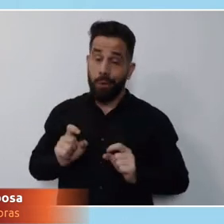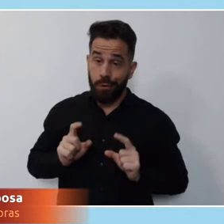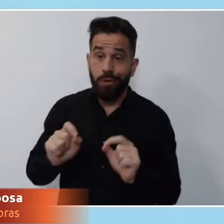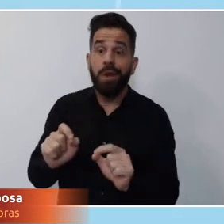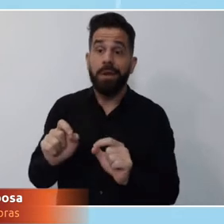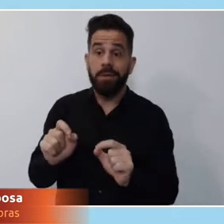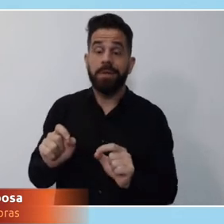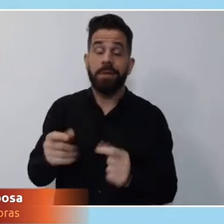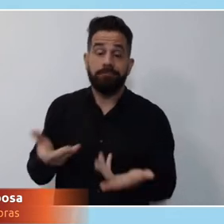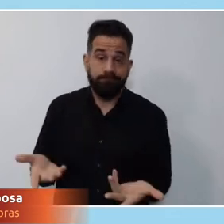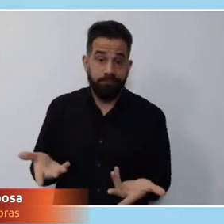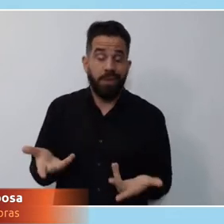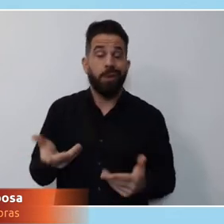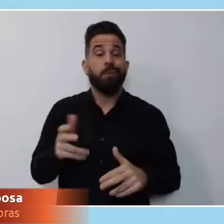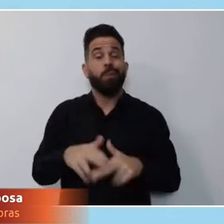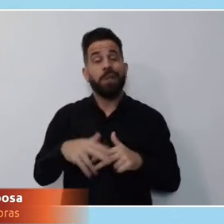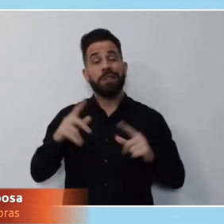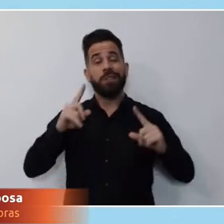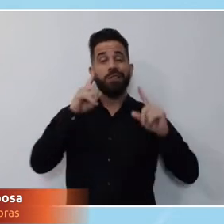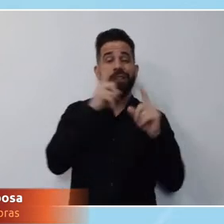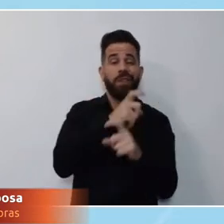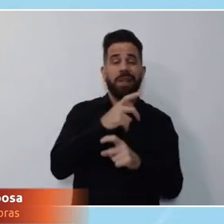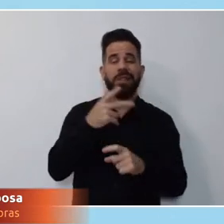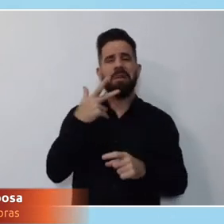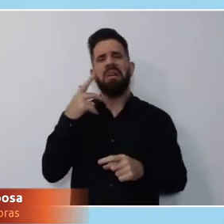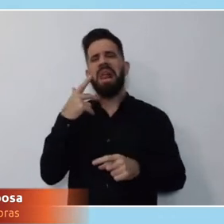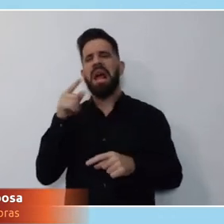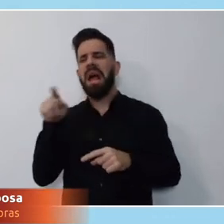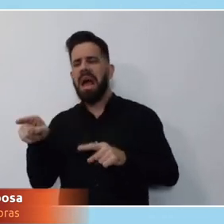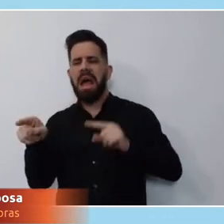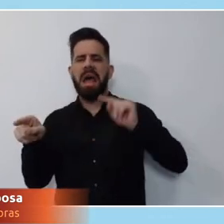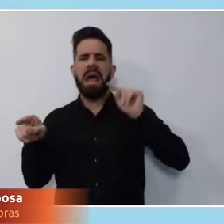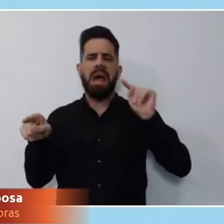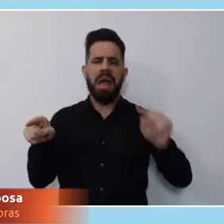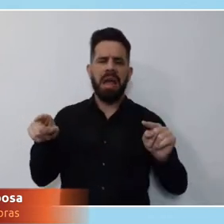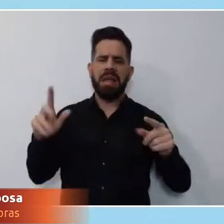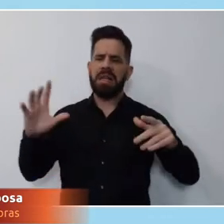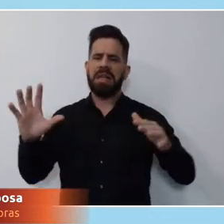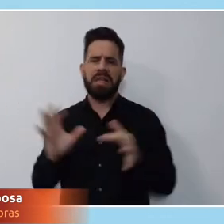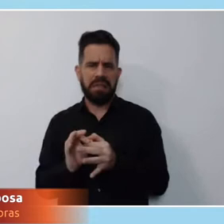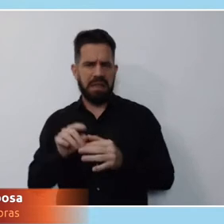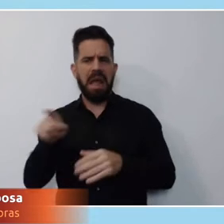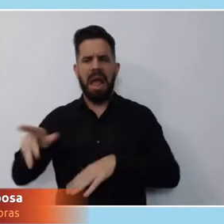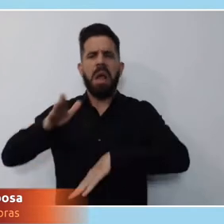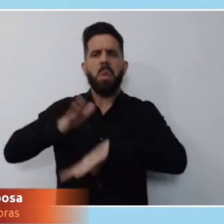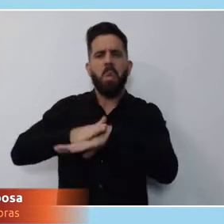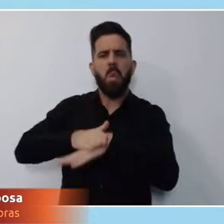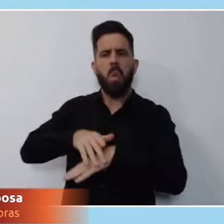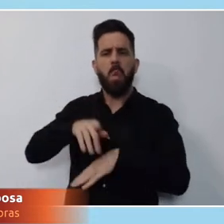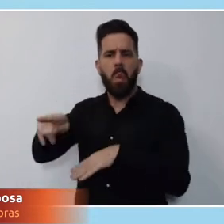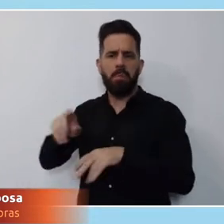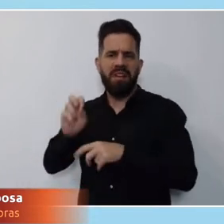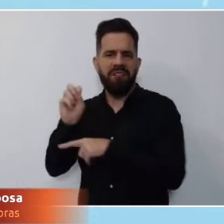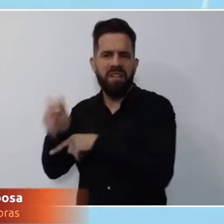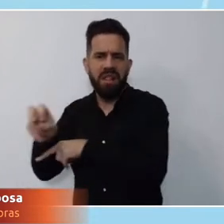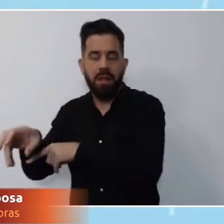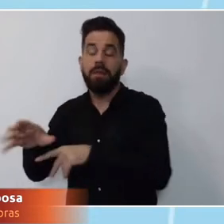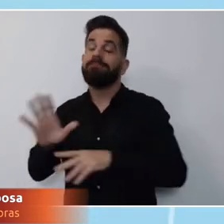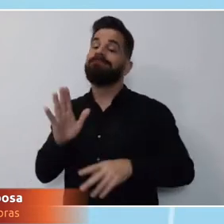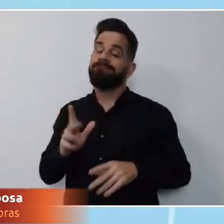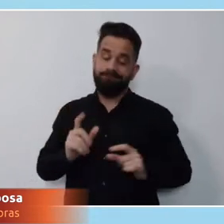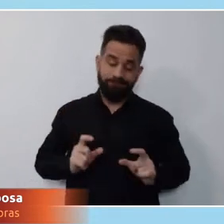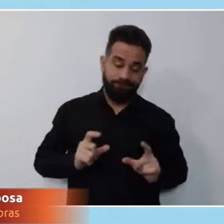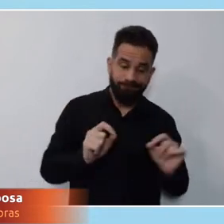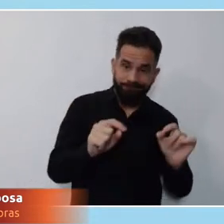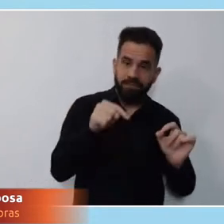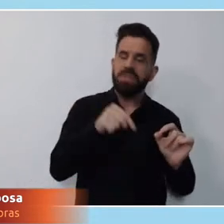por isso que é difícil você fazer um link. Porque quando você fala de câncer, tem vários fatores que também incrementam, não só os